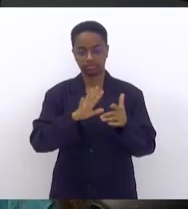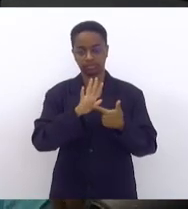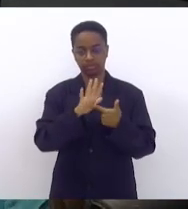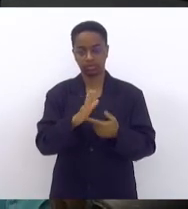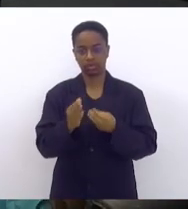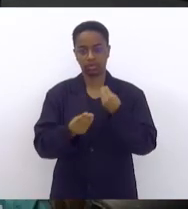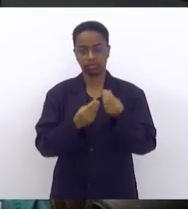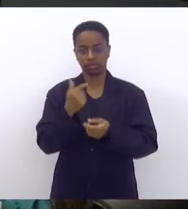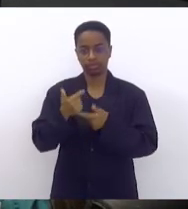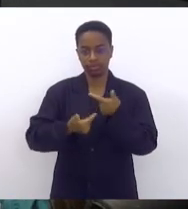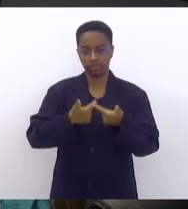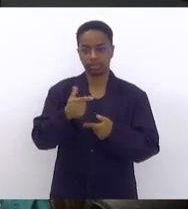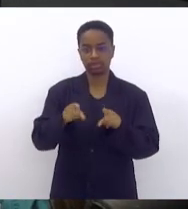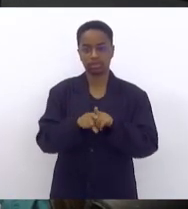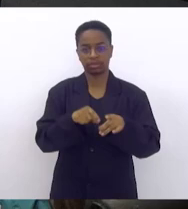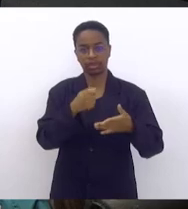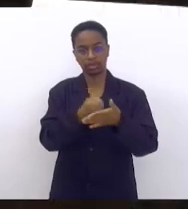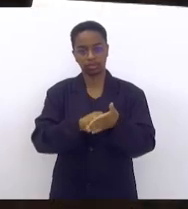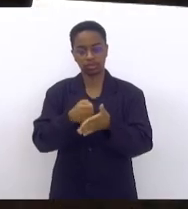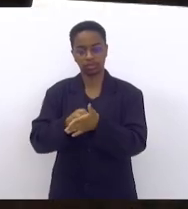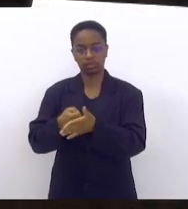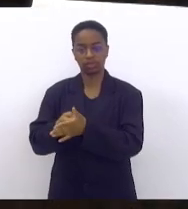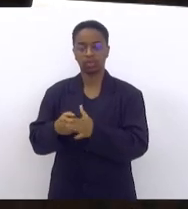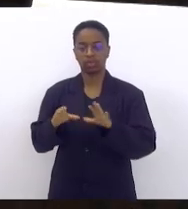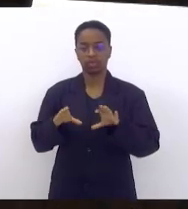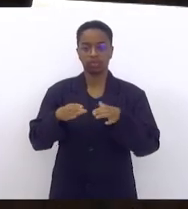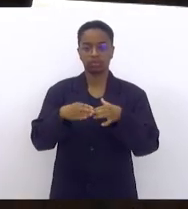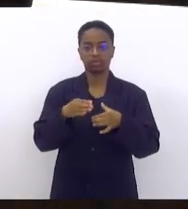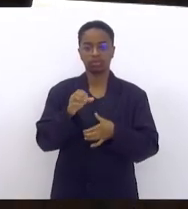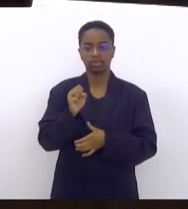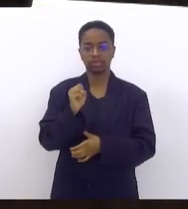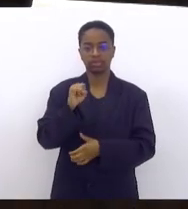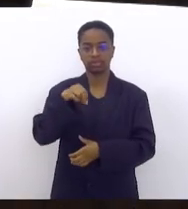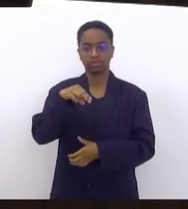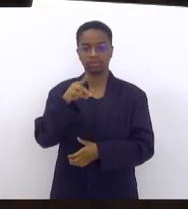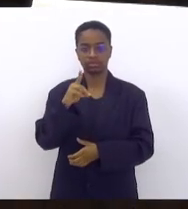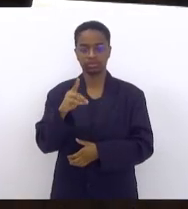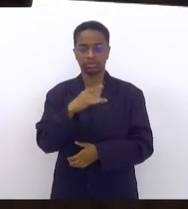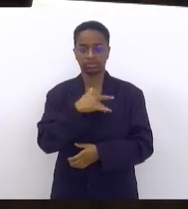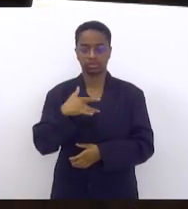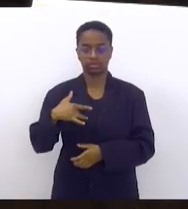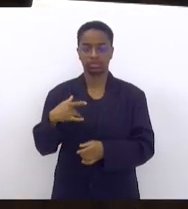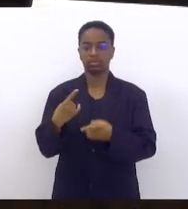luta incansável histórica do Sindicato de Saúde, né, na pessoa do Berriel, que